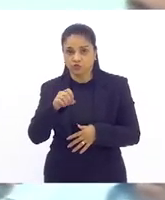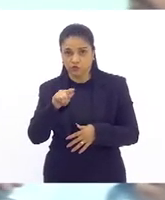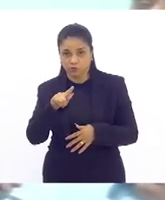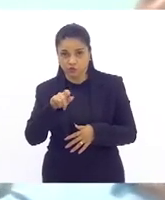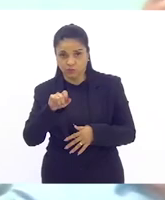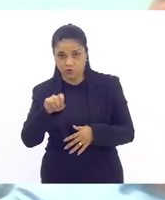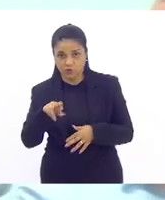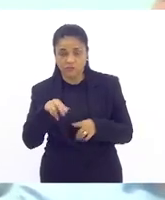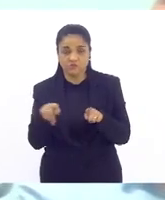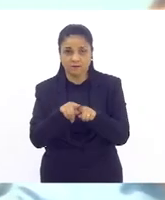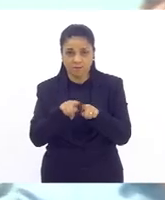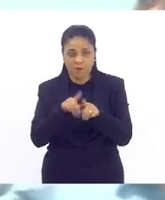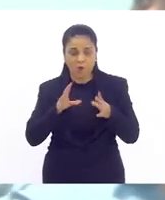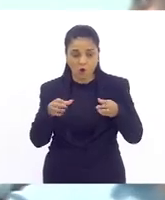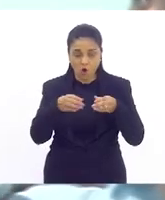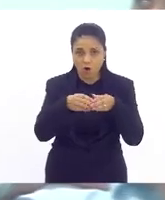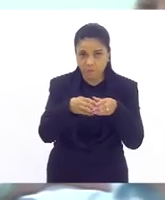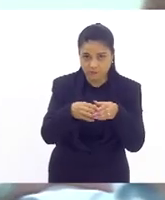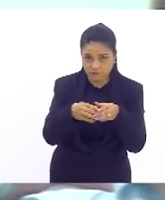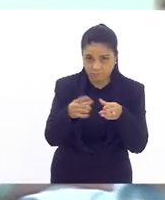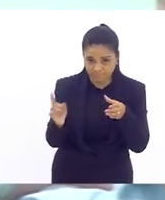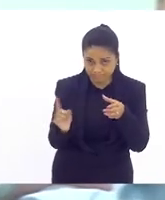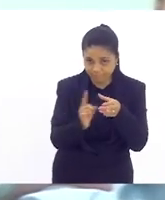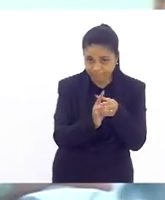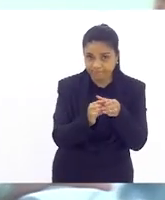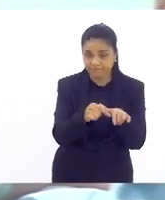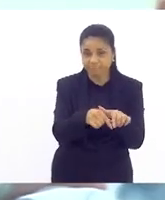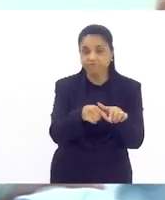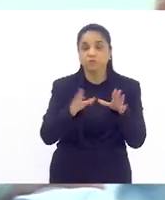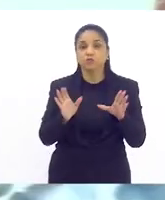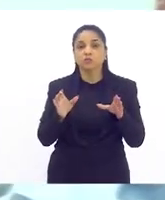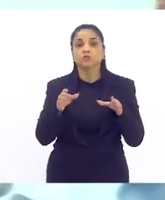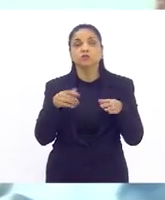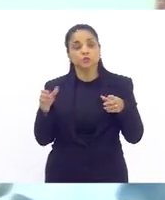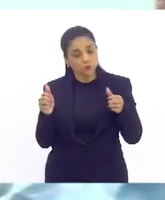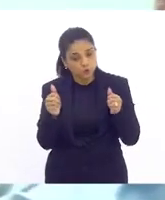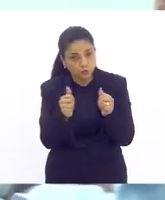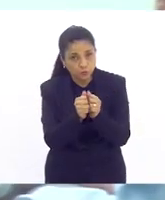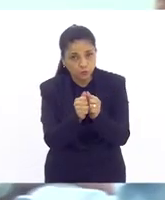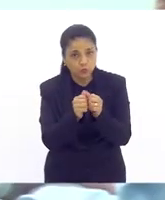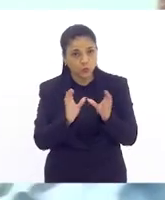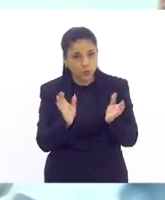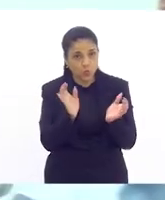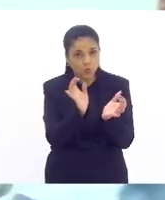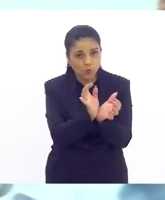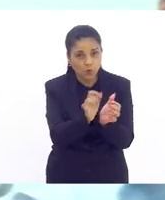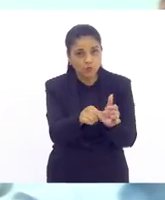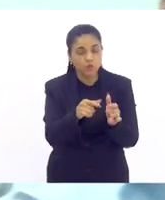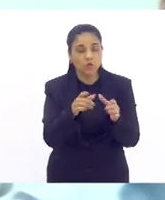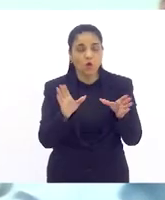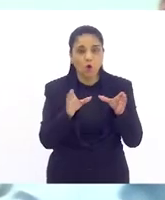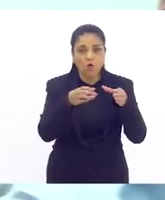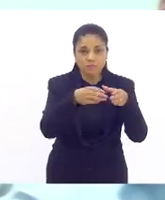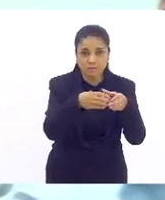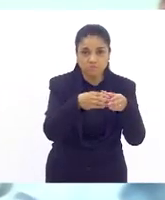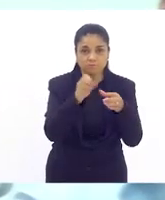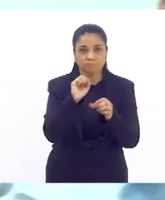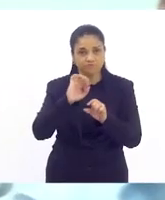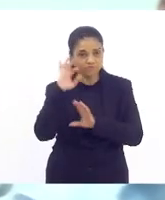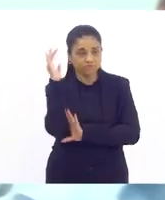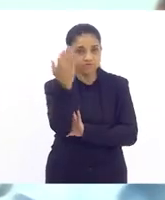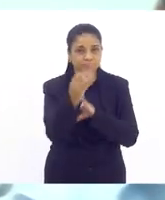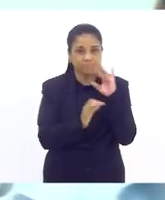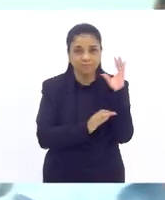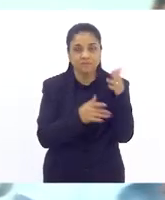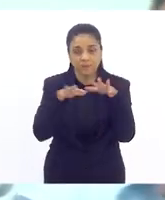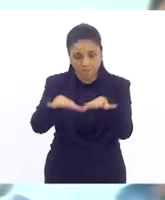nós vamos nós vamos inclusive fazer em conjunto da comissão de meio ambiente com a frente